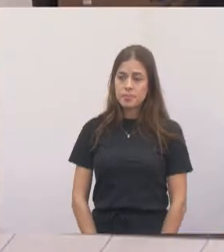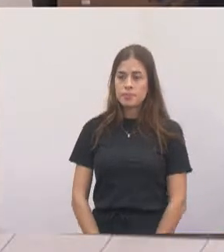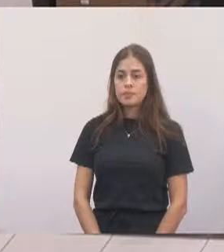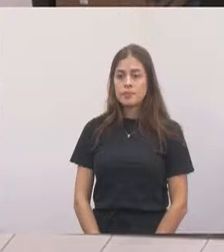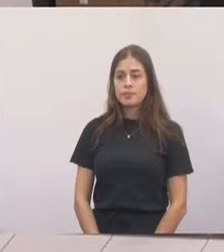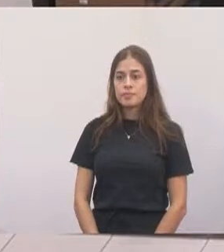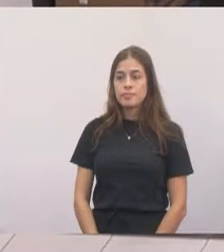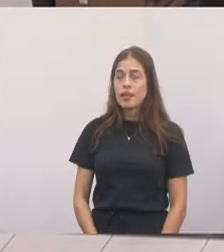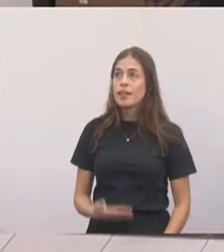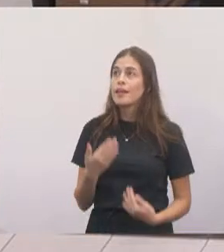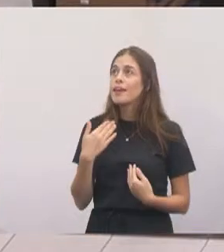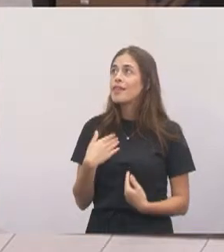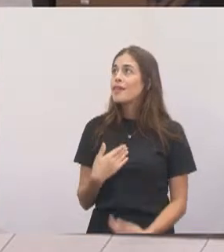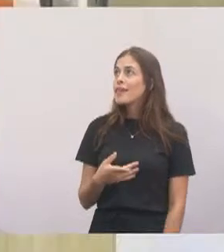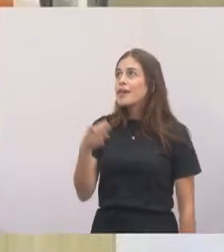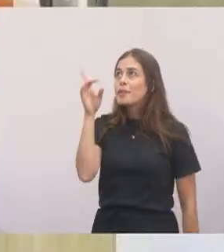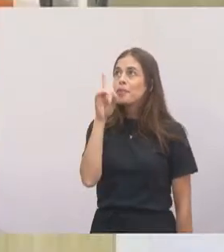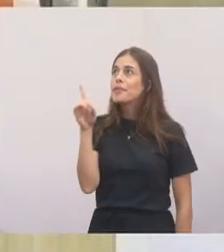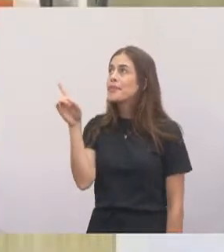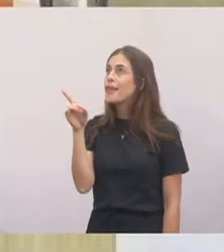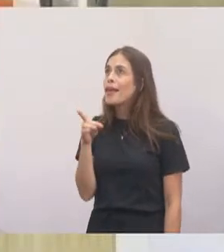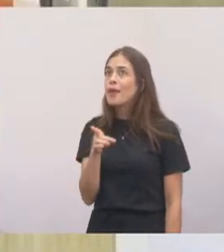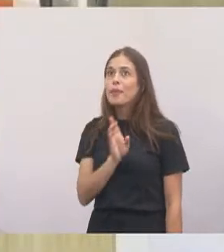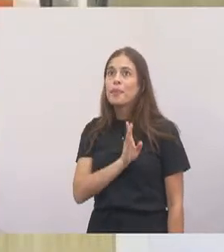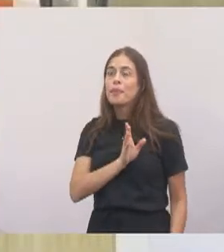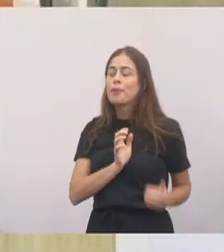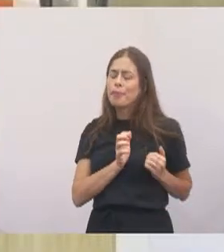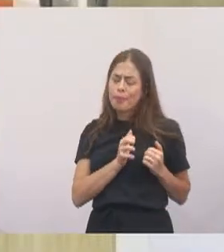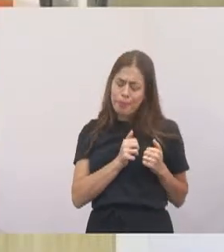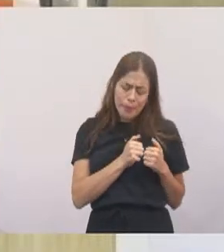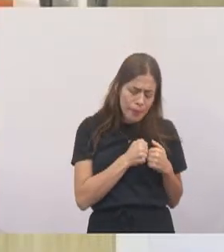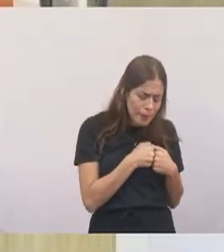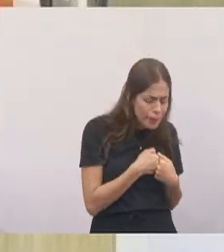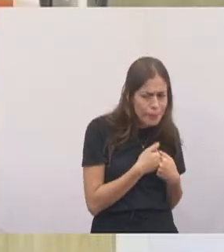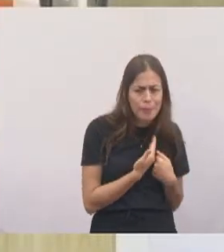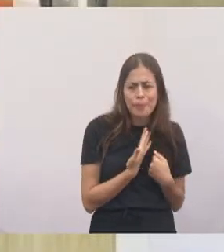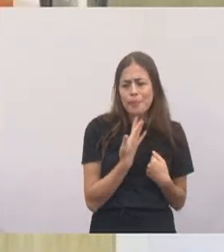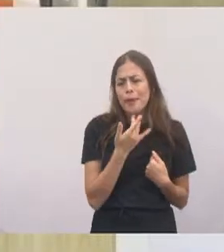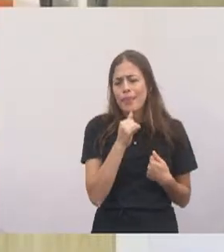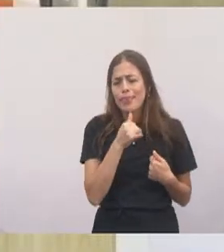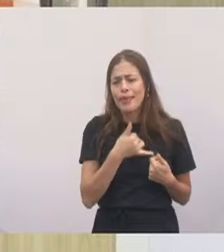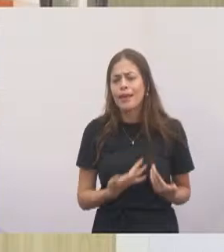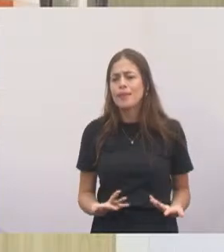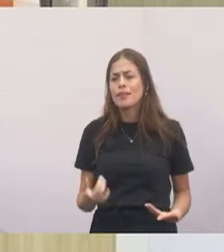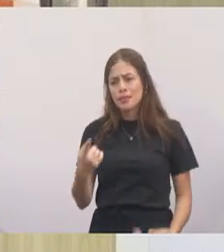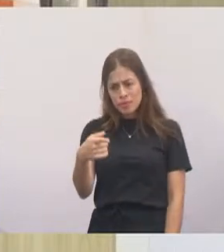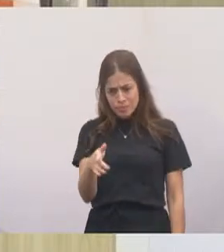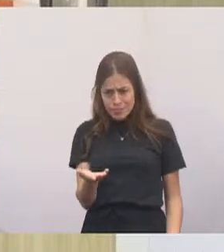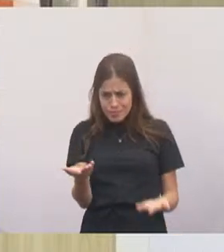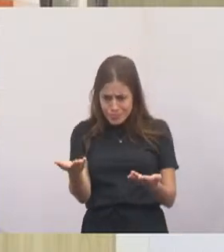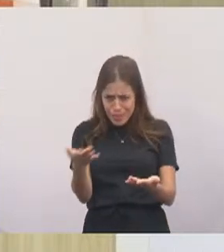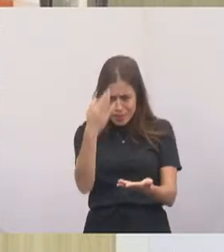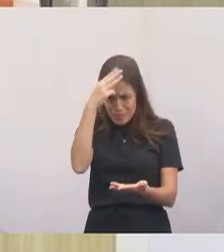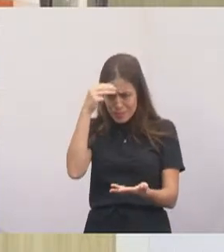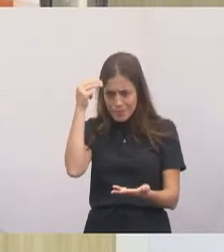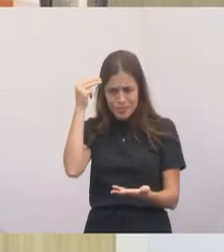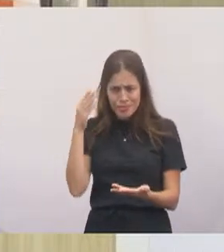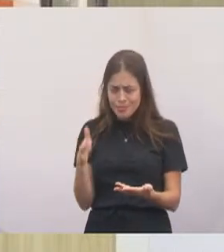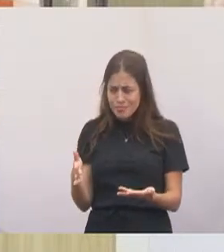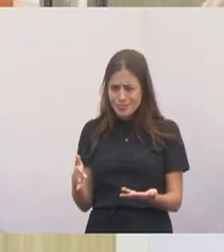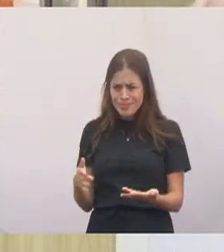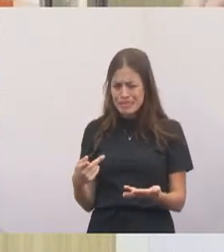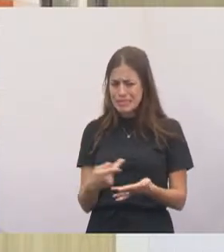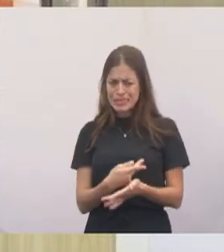Meu Deus, agora comentário de coração amargurado. Vossa Senhoria está equivocada, Maria Amélia.